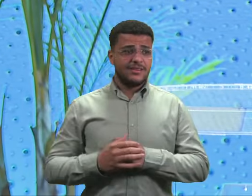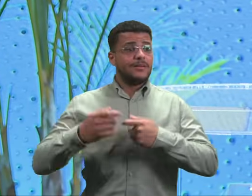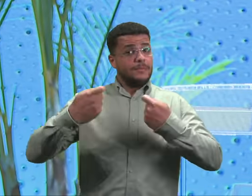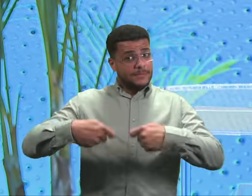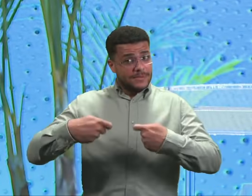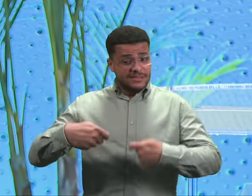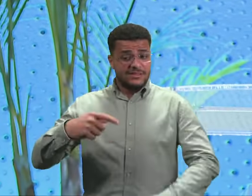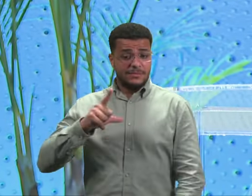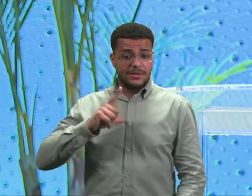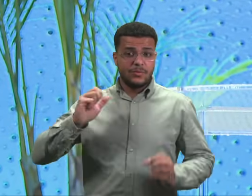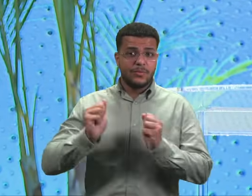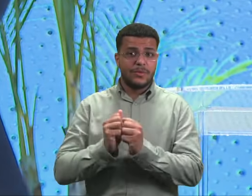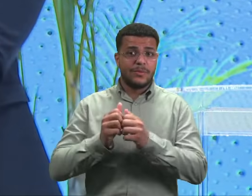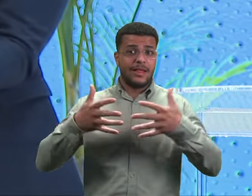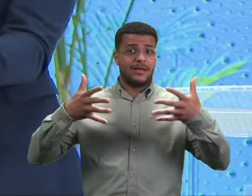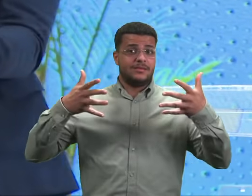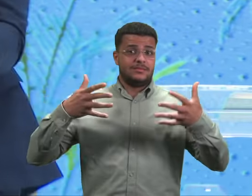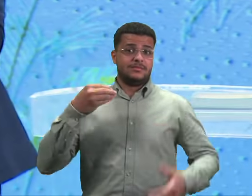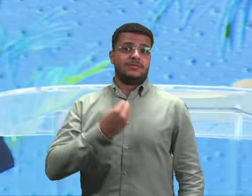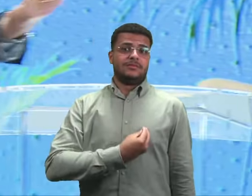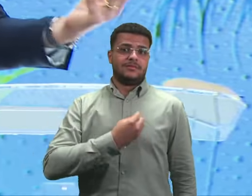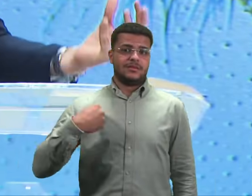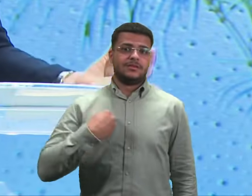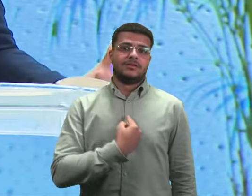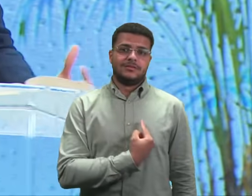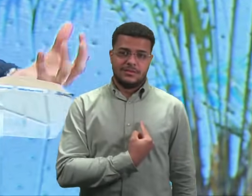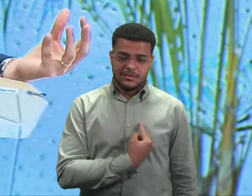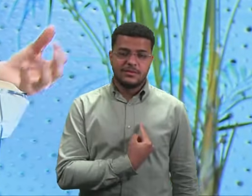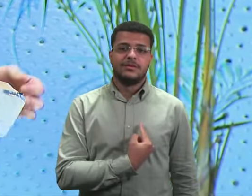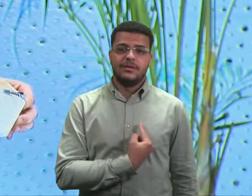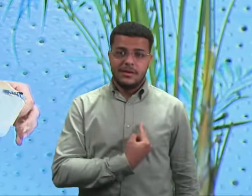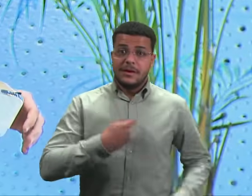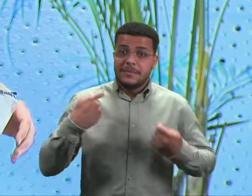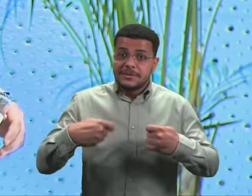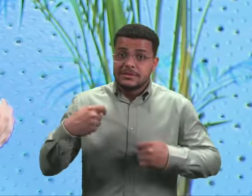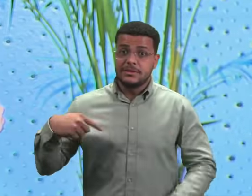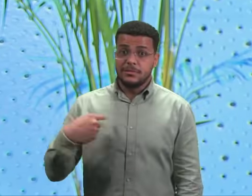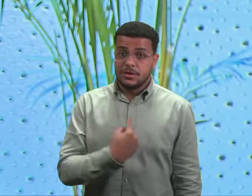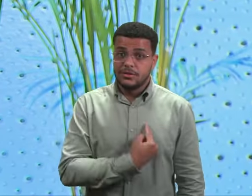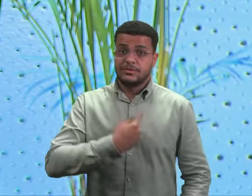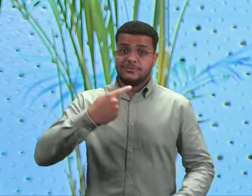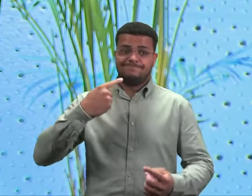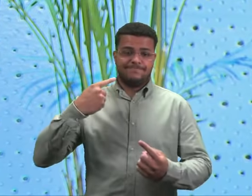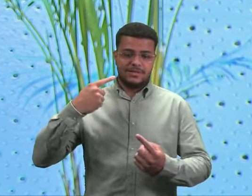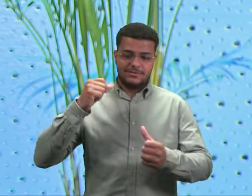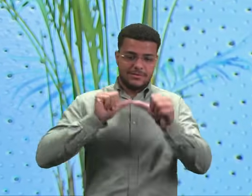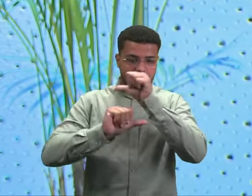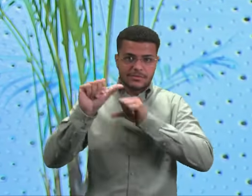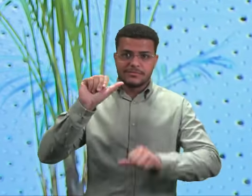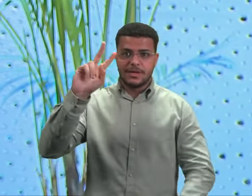Precisamos de um milagre em nossa vida. Precisamos de uma transformação.